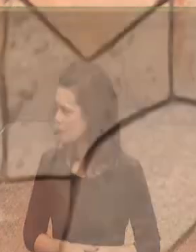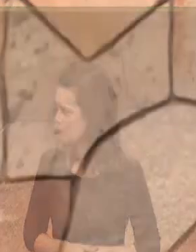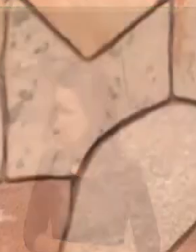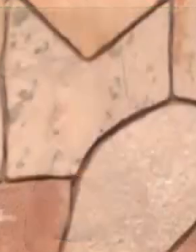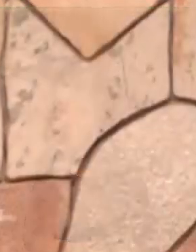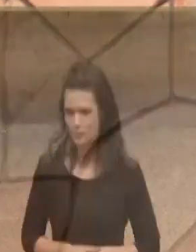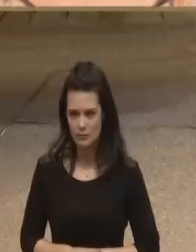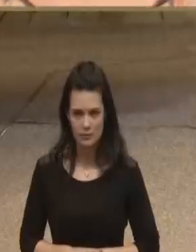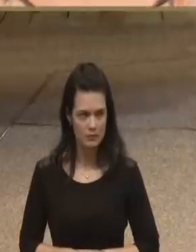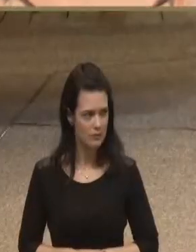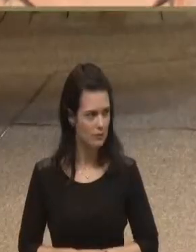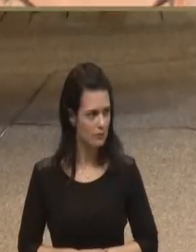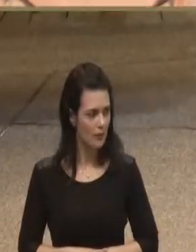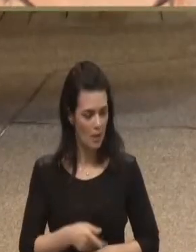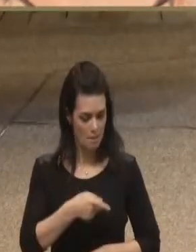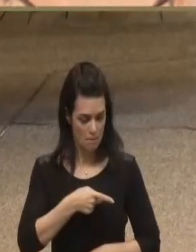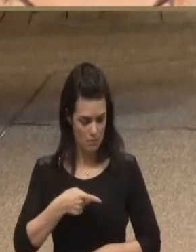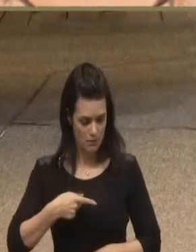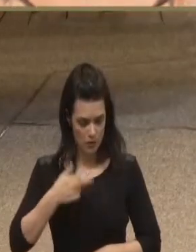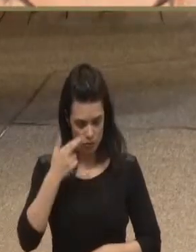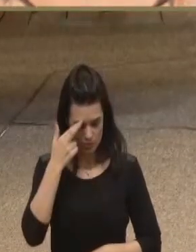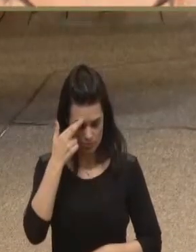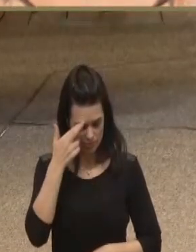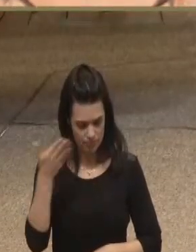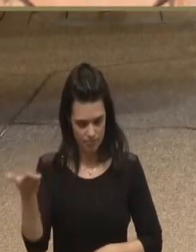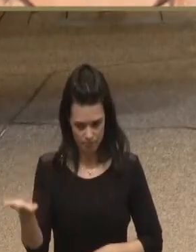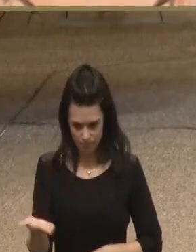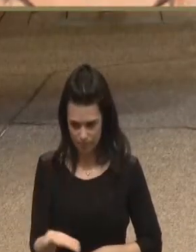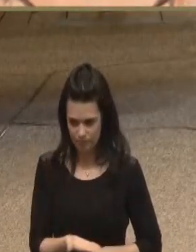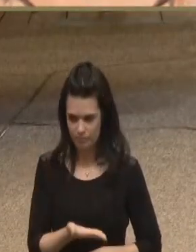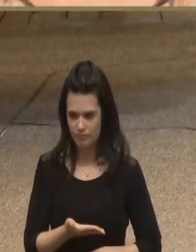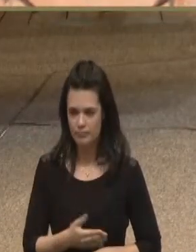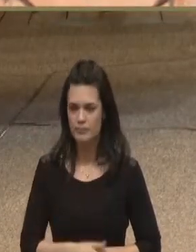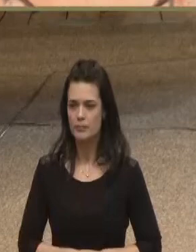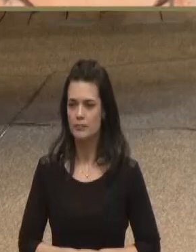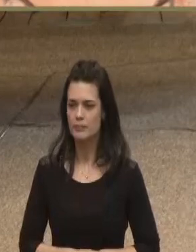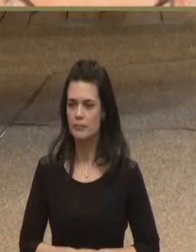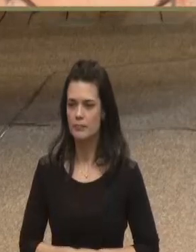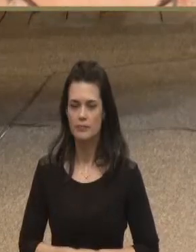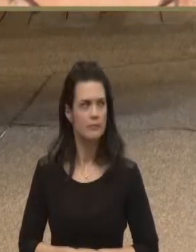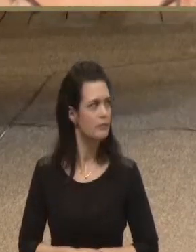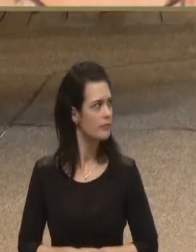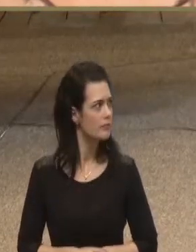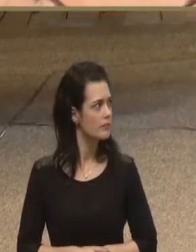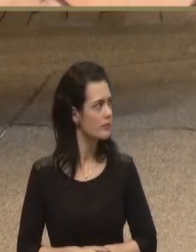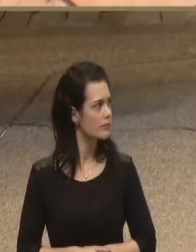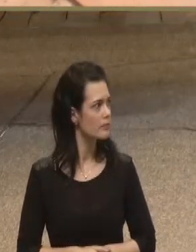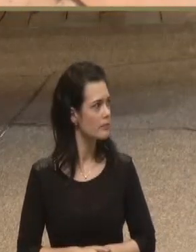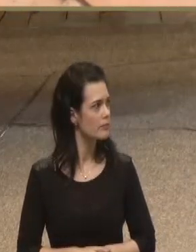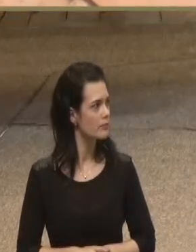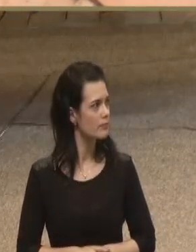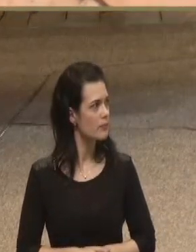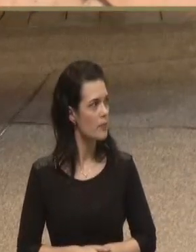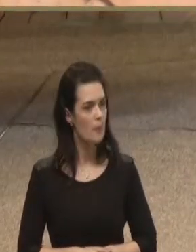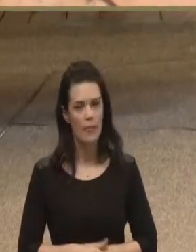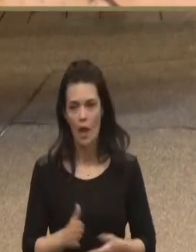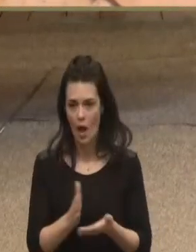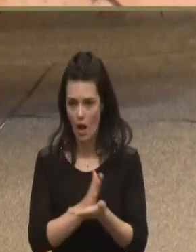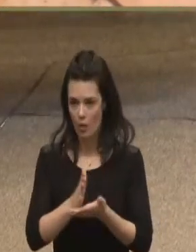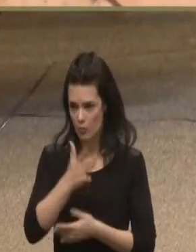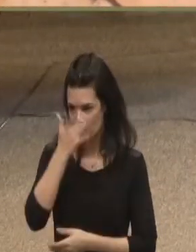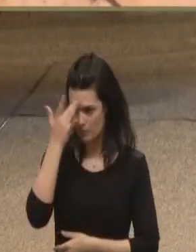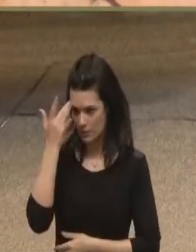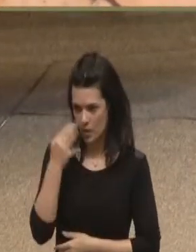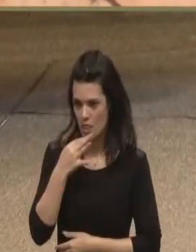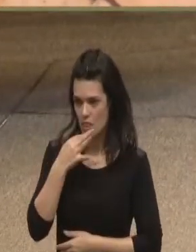Pastor Renato, por favor, vem aqui. Quero apresentá-lo porque talvez muitos ainda não o conheçam. O